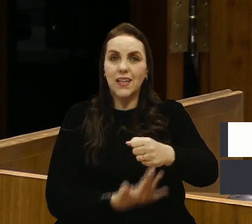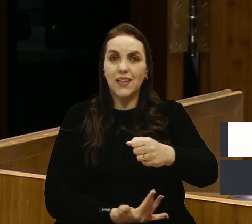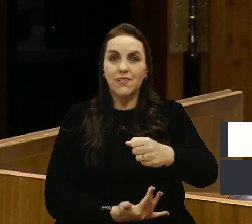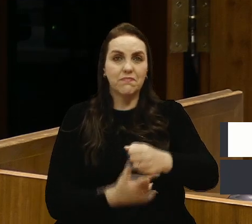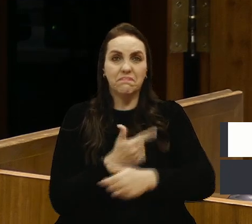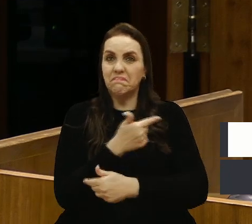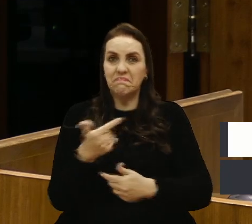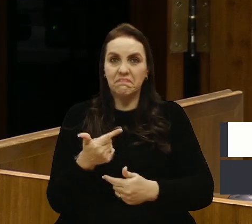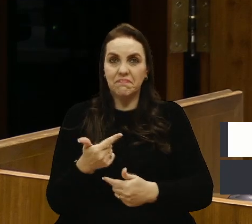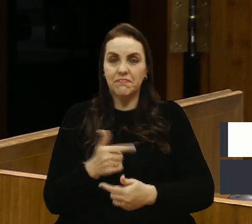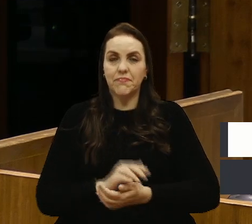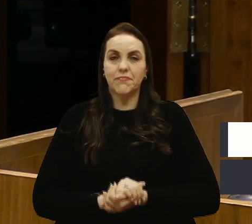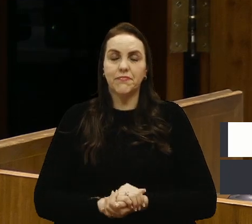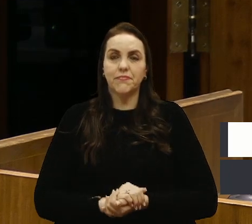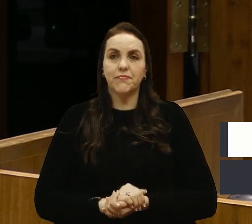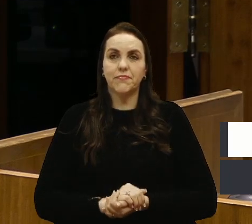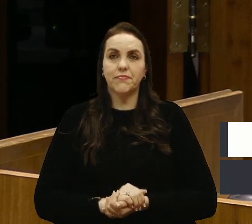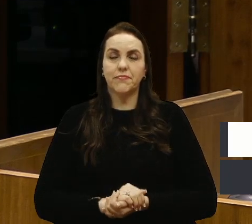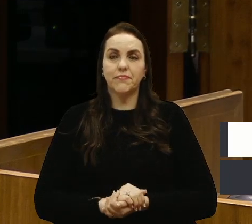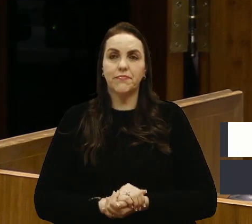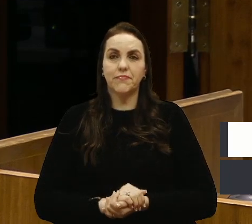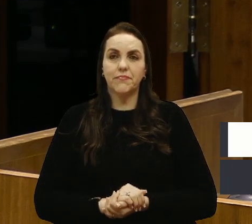sangue.